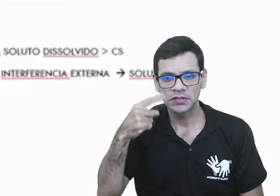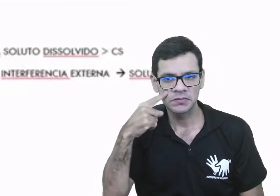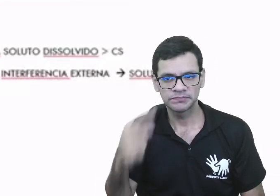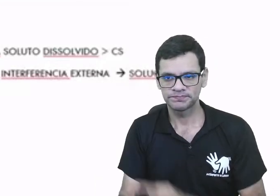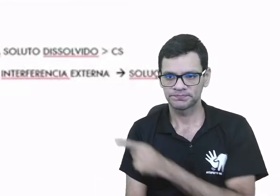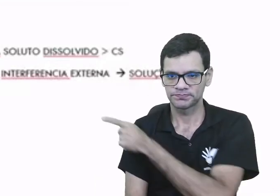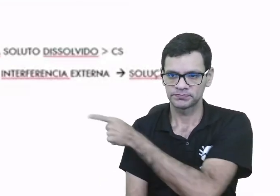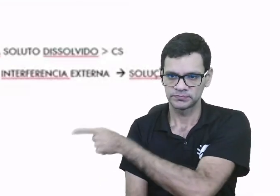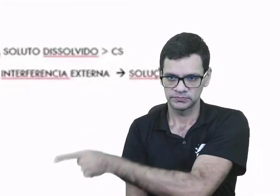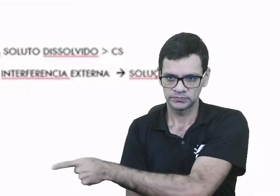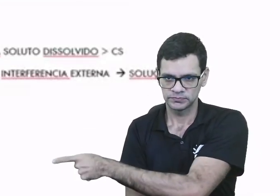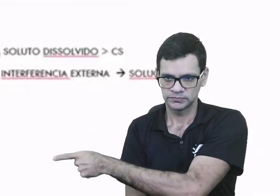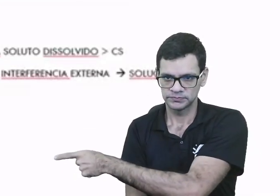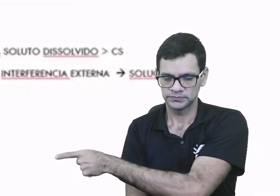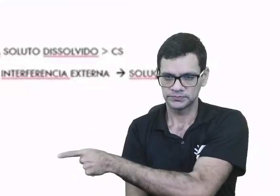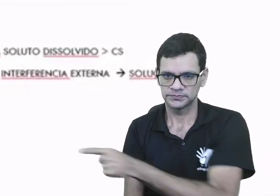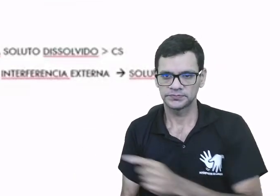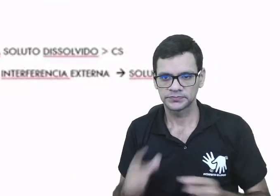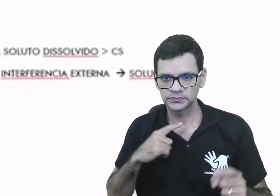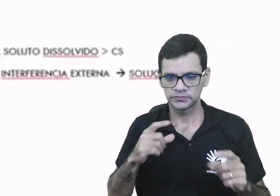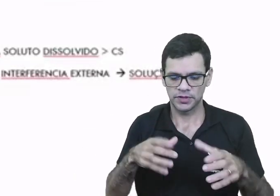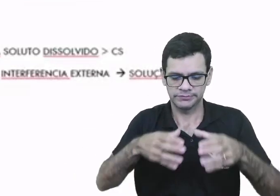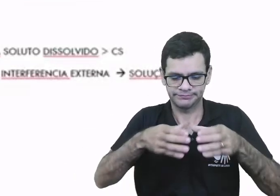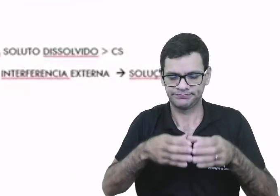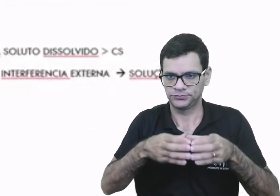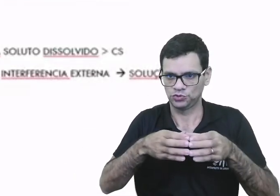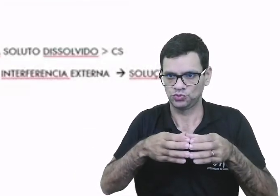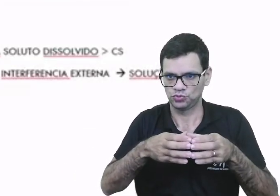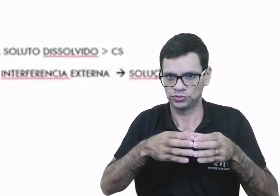é homogênea. Passado um tempo,